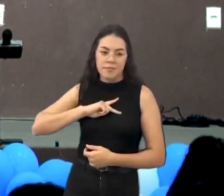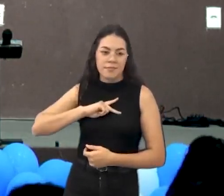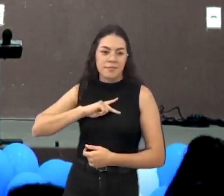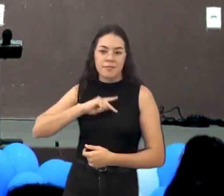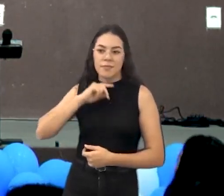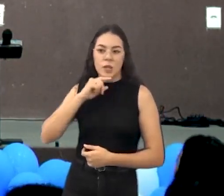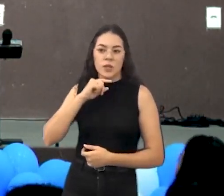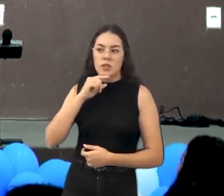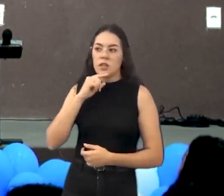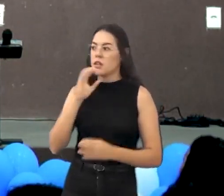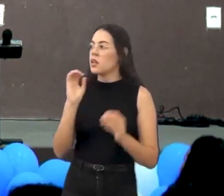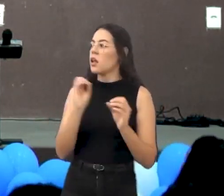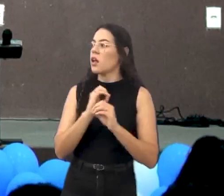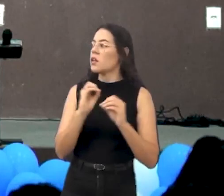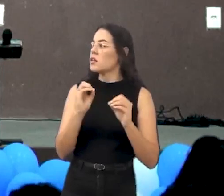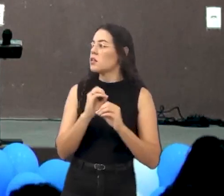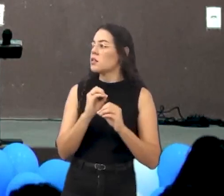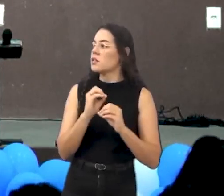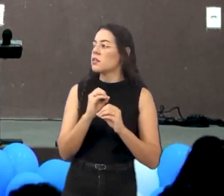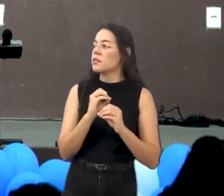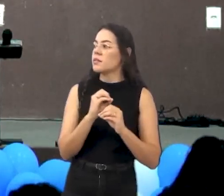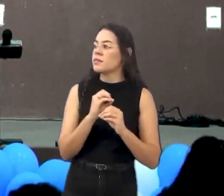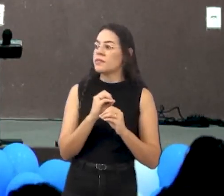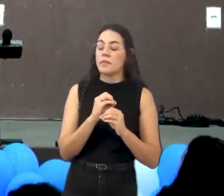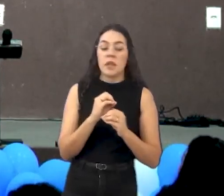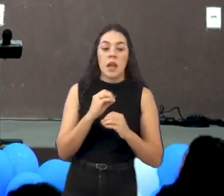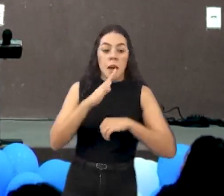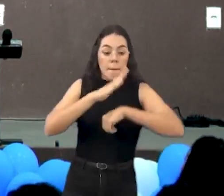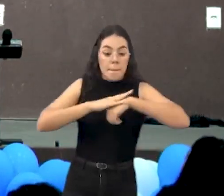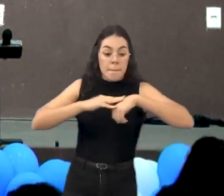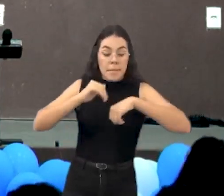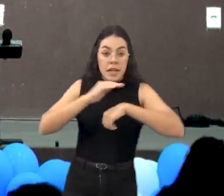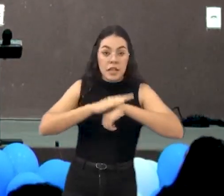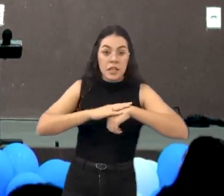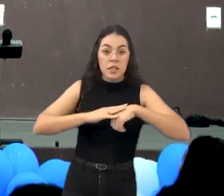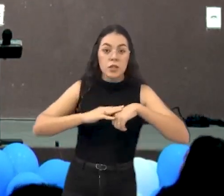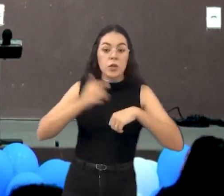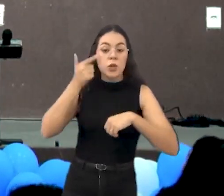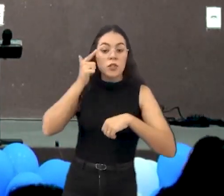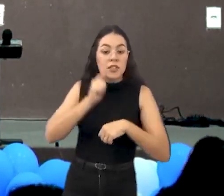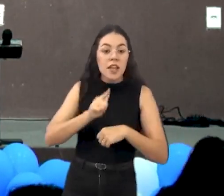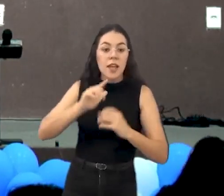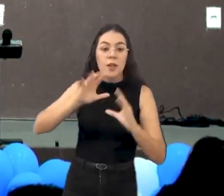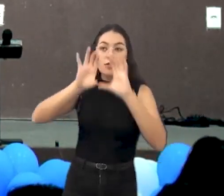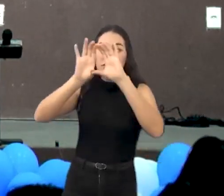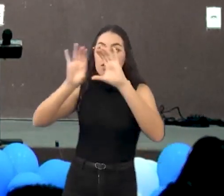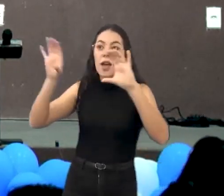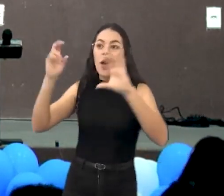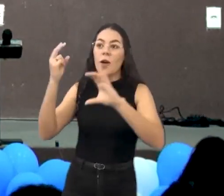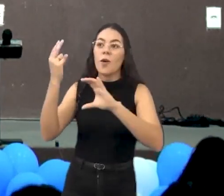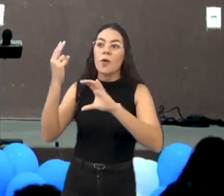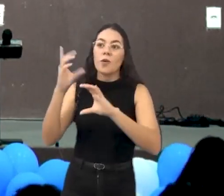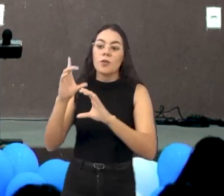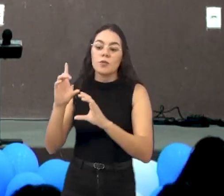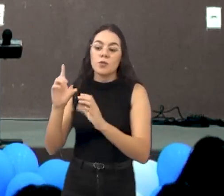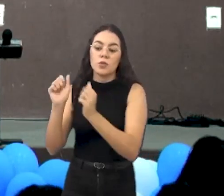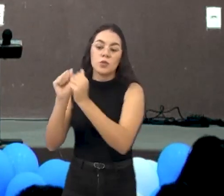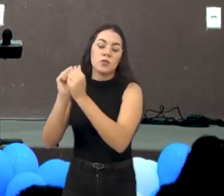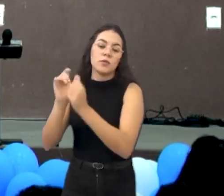grito. Não é assim que funciona. Os mansos herdam a terra pelo poder de Deus.